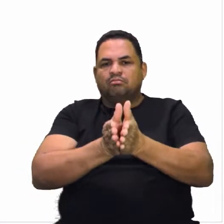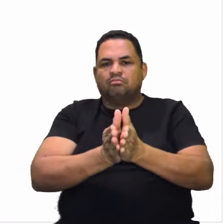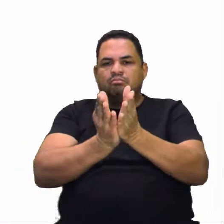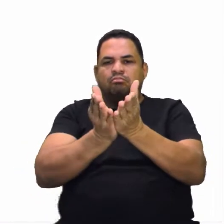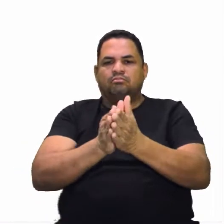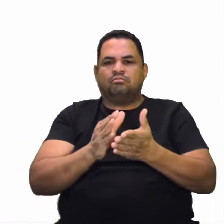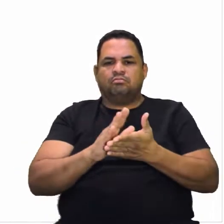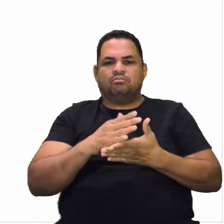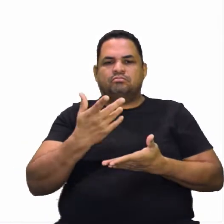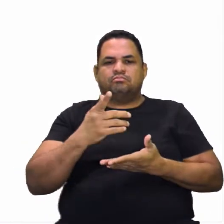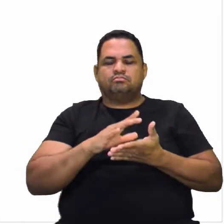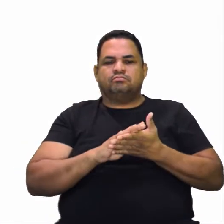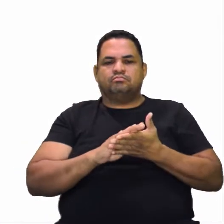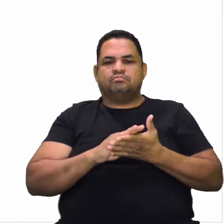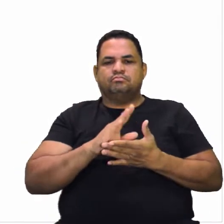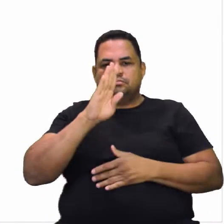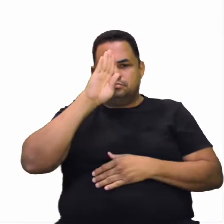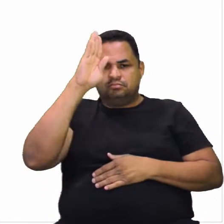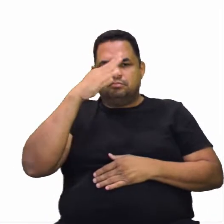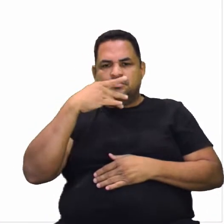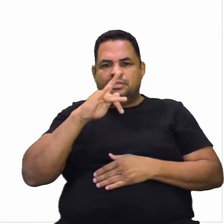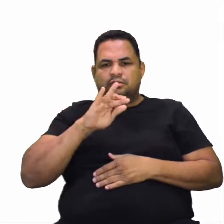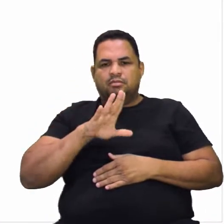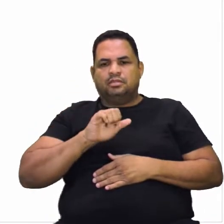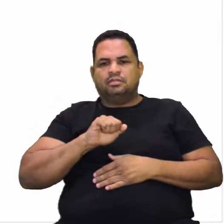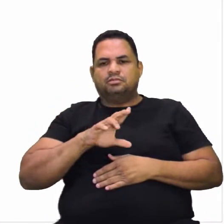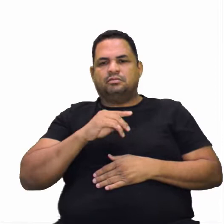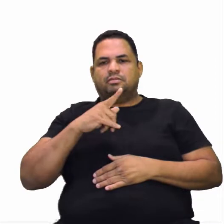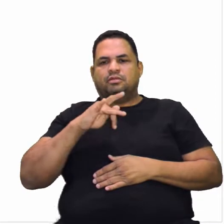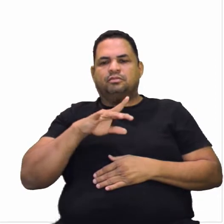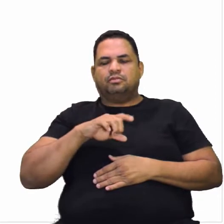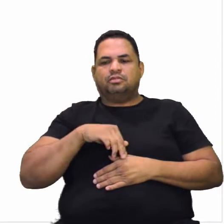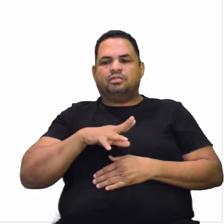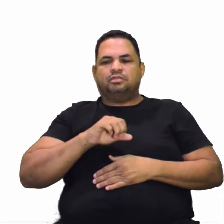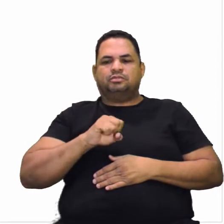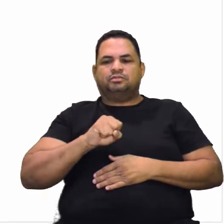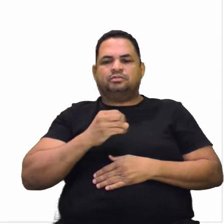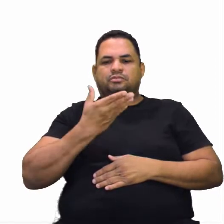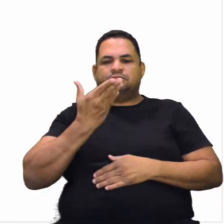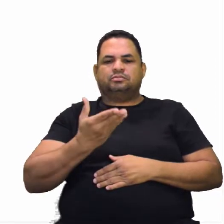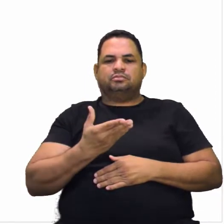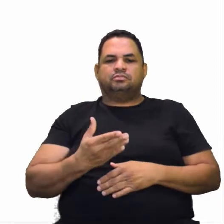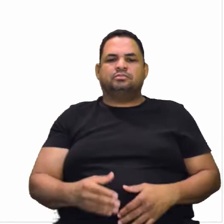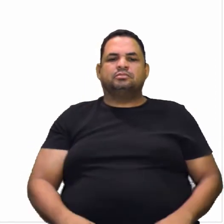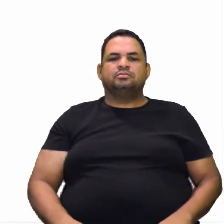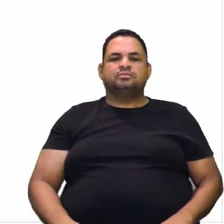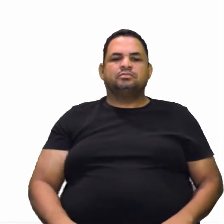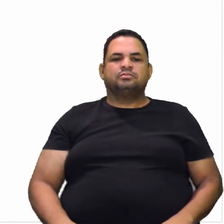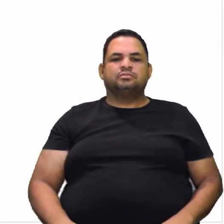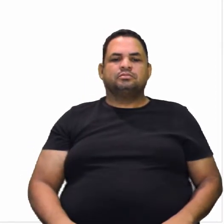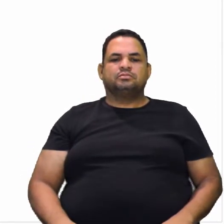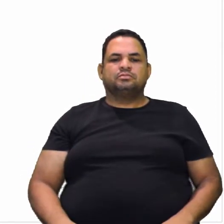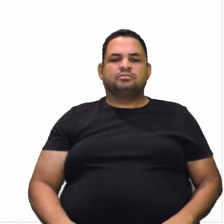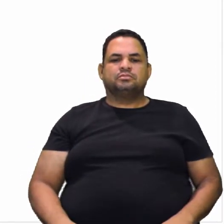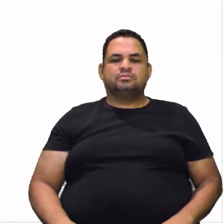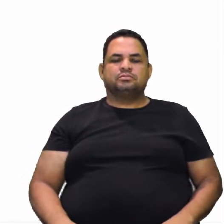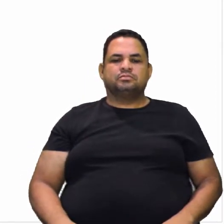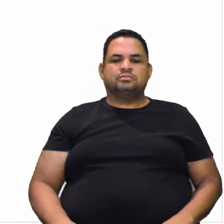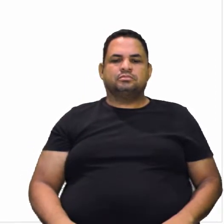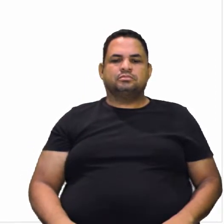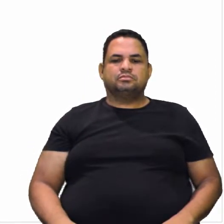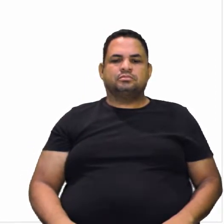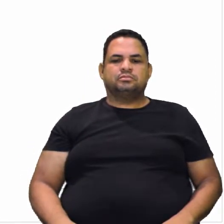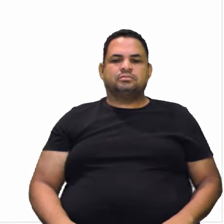Destaque para a península do Peloponeso. Olha aí a península do Peloponeso.